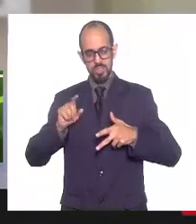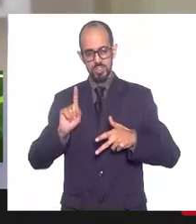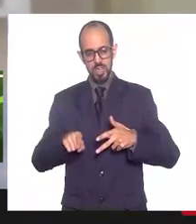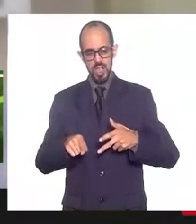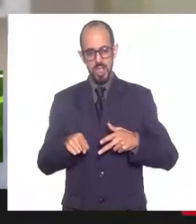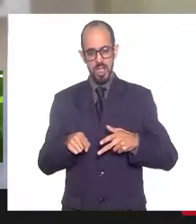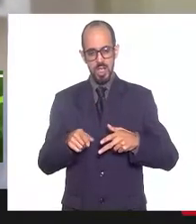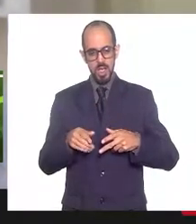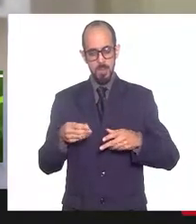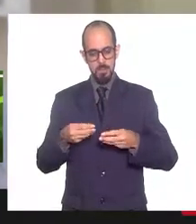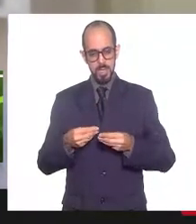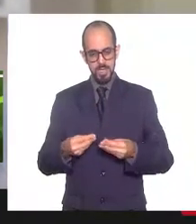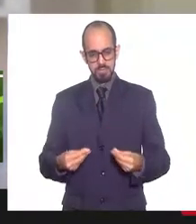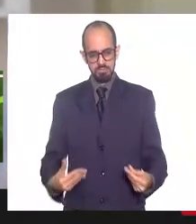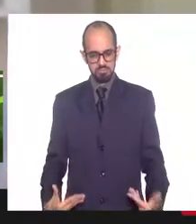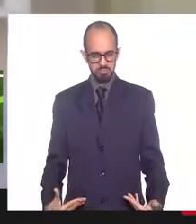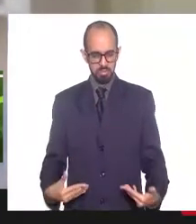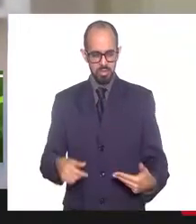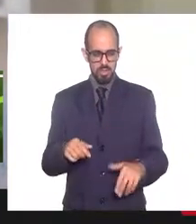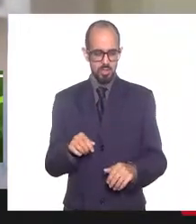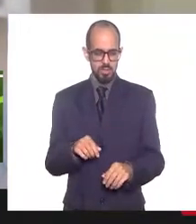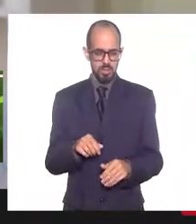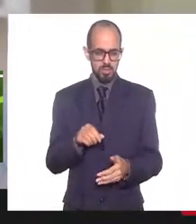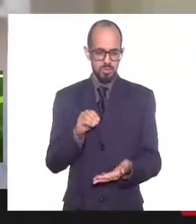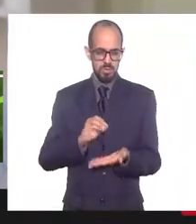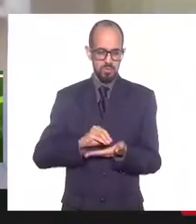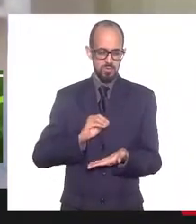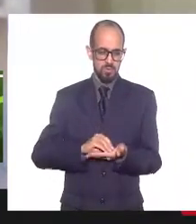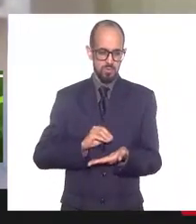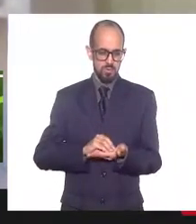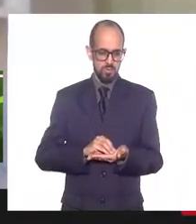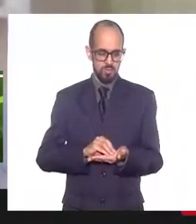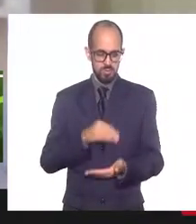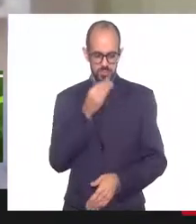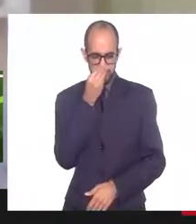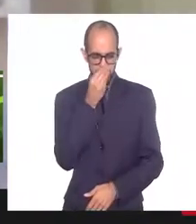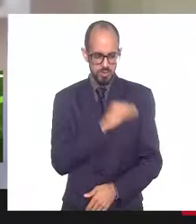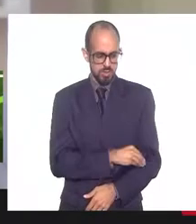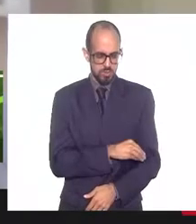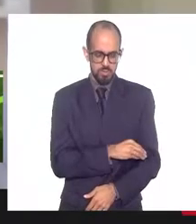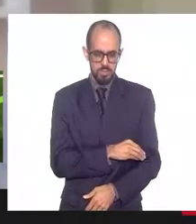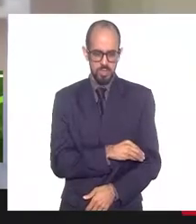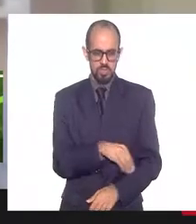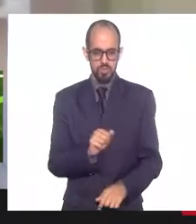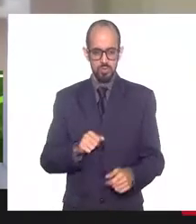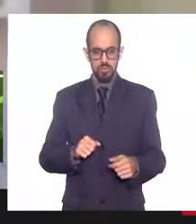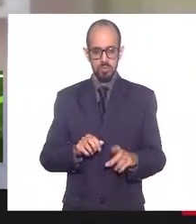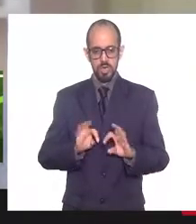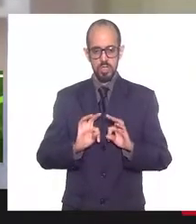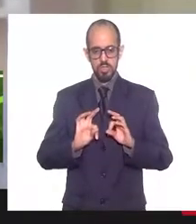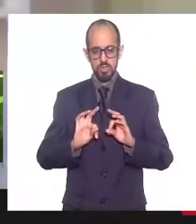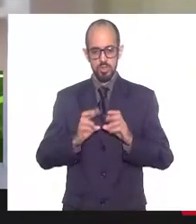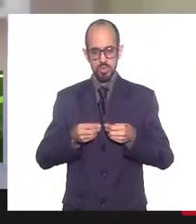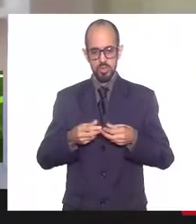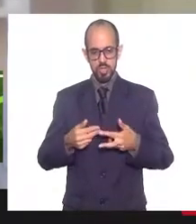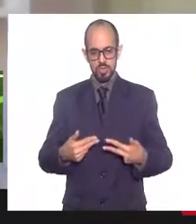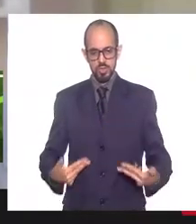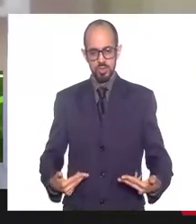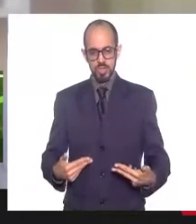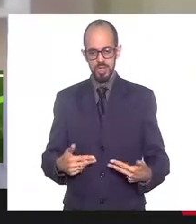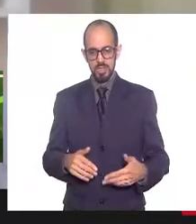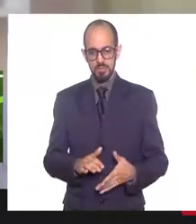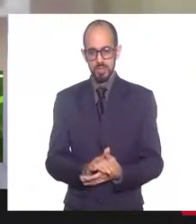degeneração, de comprometimento, com jogos de influência e desprezo pelas coisas e pessoas